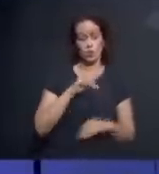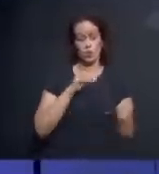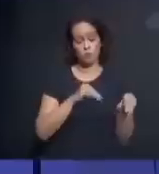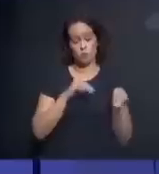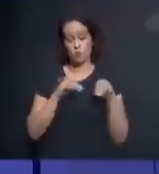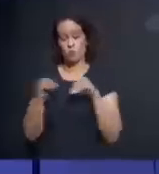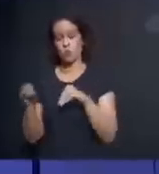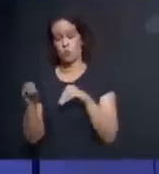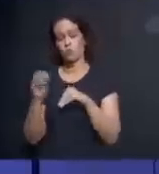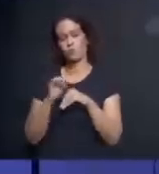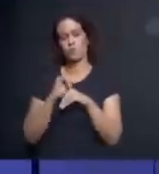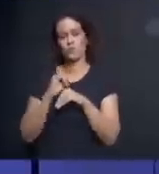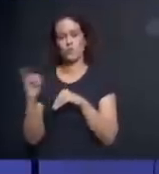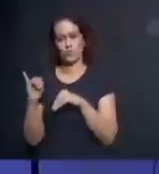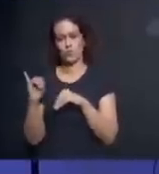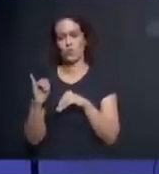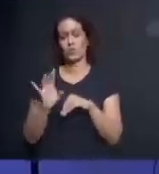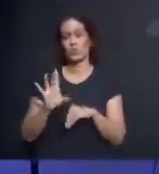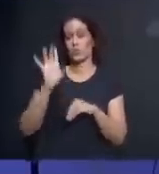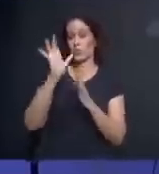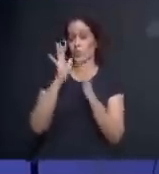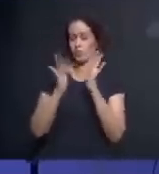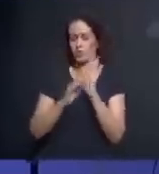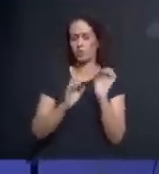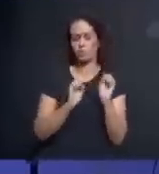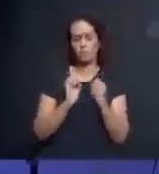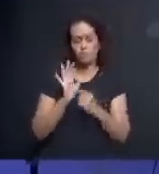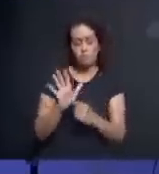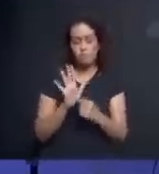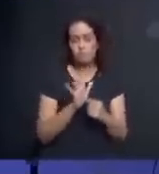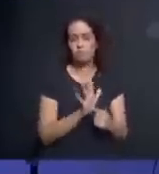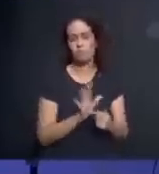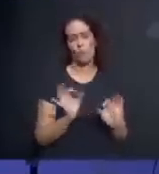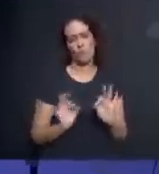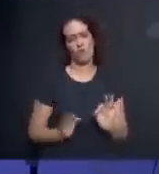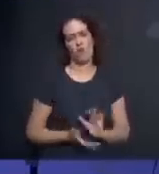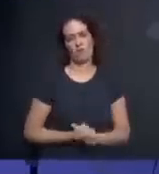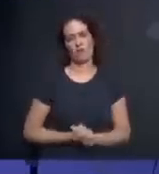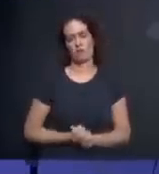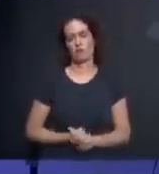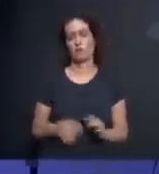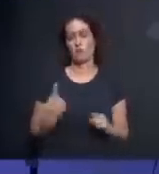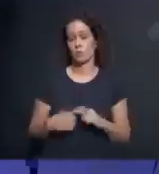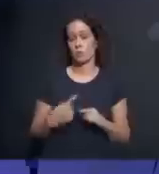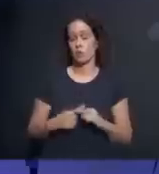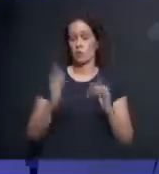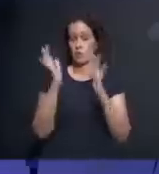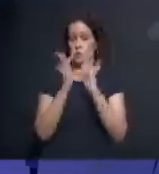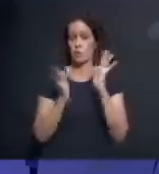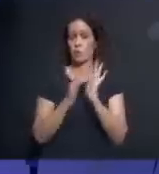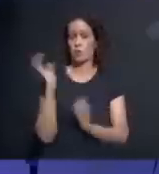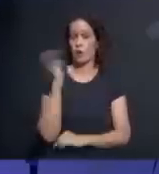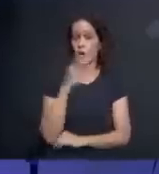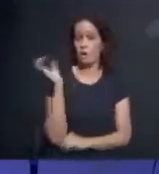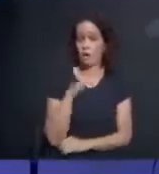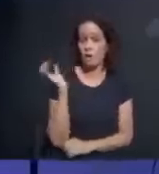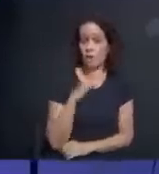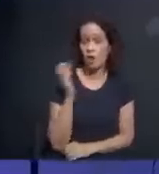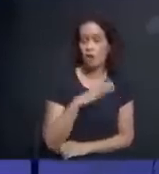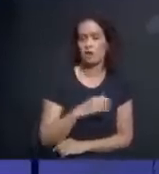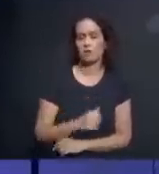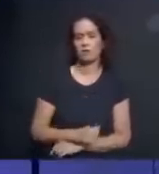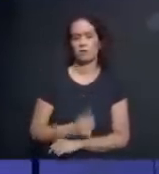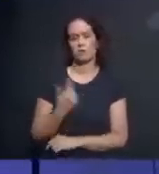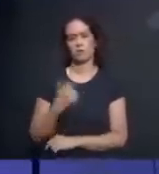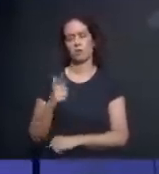peças do quebra-cabeça numa rapidez muito grande, e em breve, porque Jesus está com tanta pressa nos últimos dias, que não está tendo tempo para